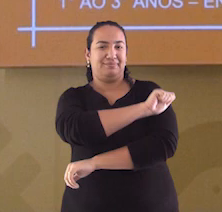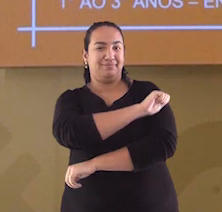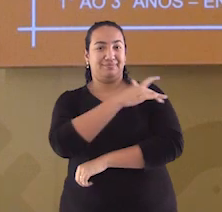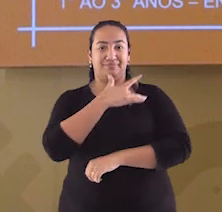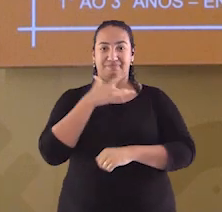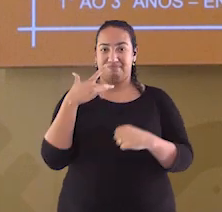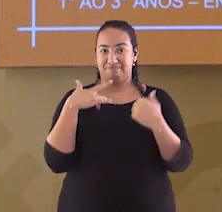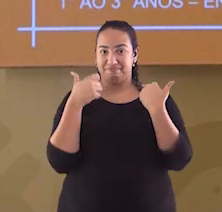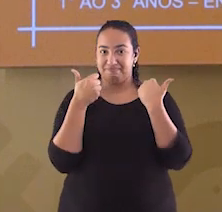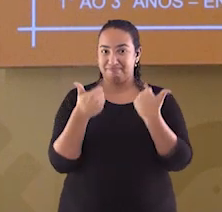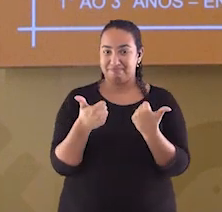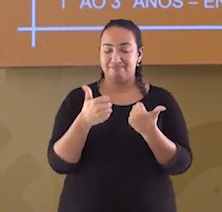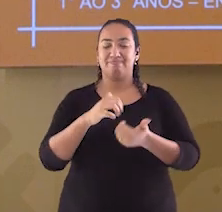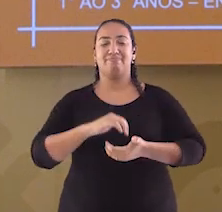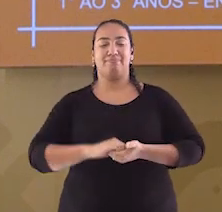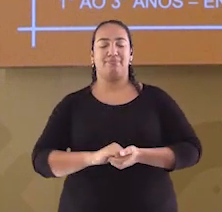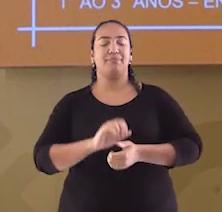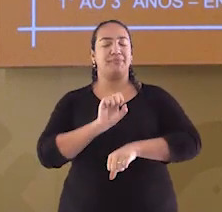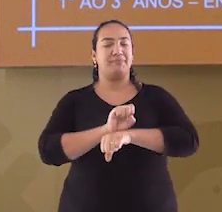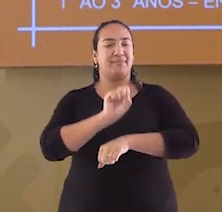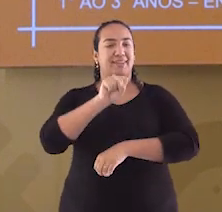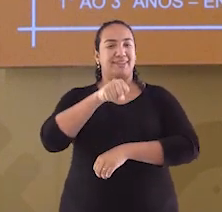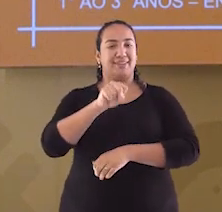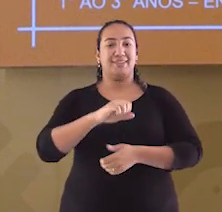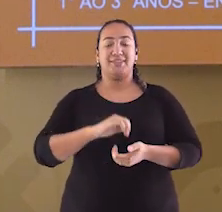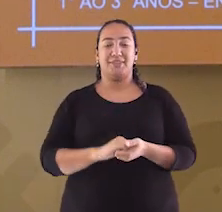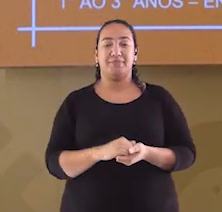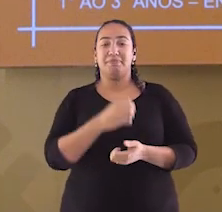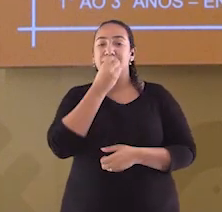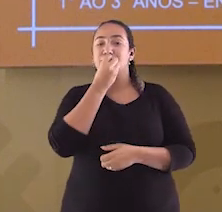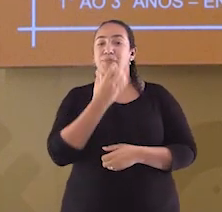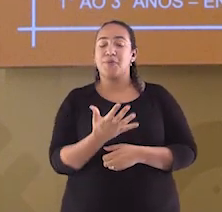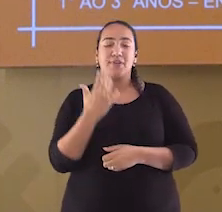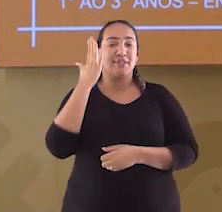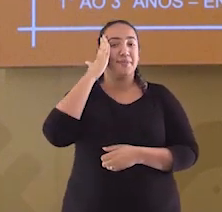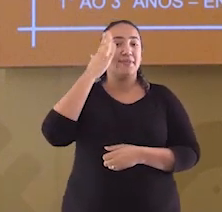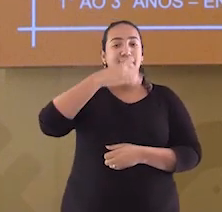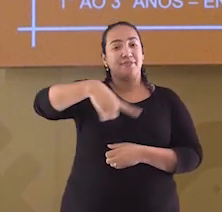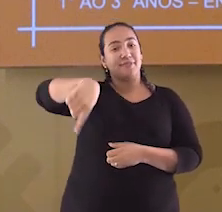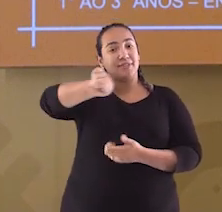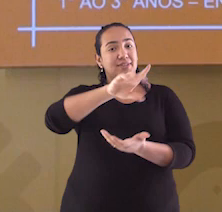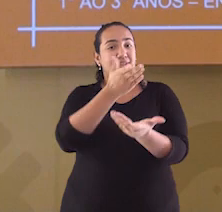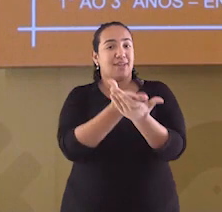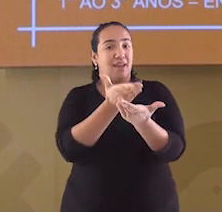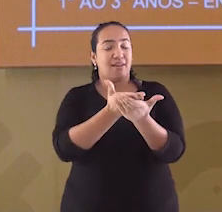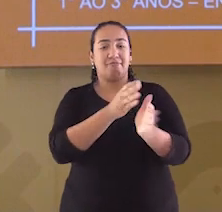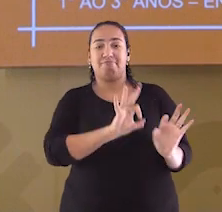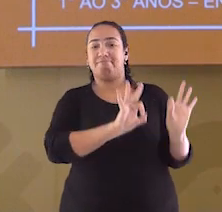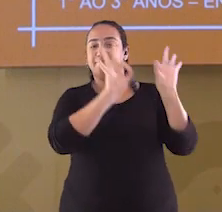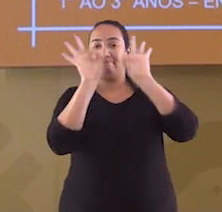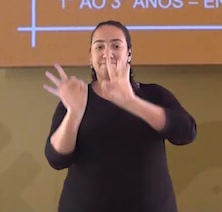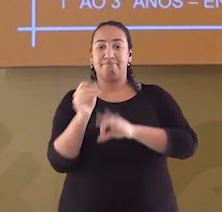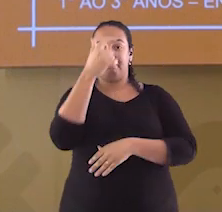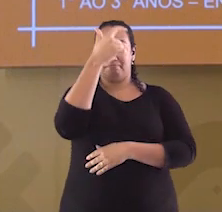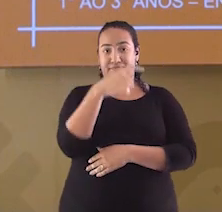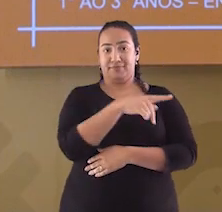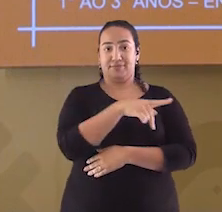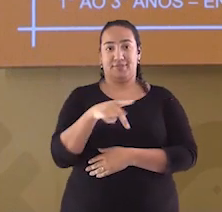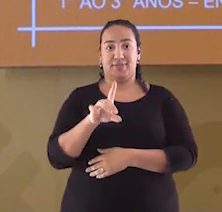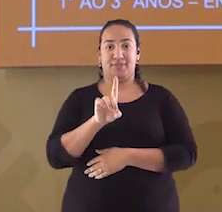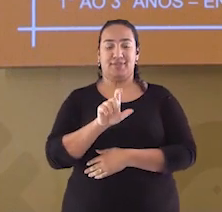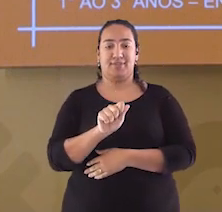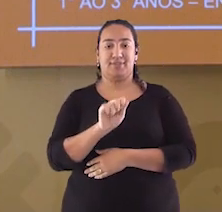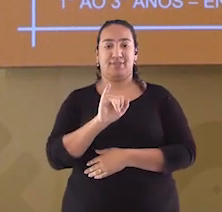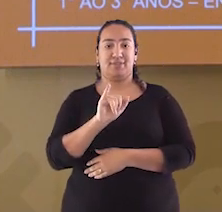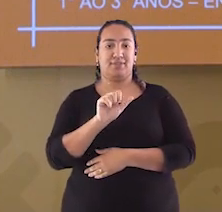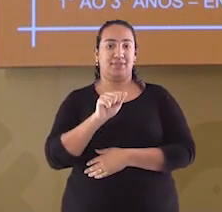estudante, tudo bem com você? Espero que sim. Que bom saber que você nos acompanha. Eu sou a professora